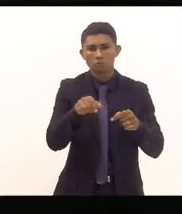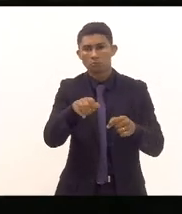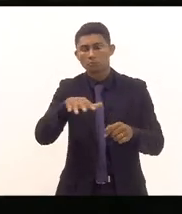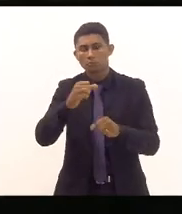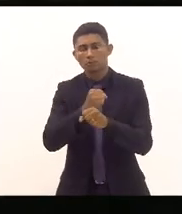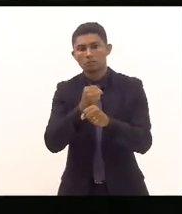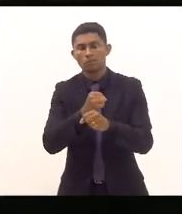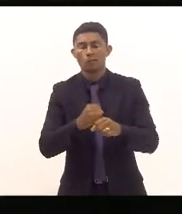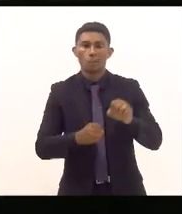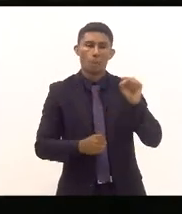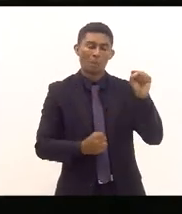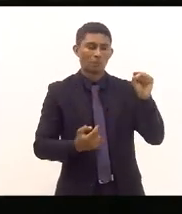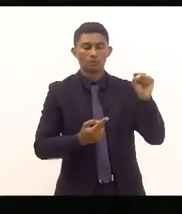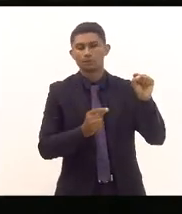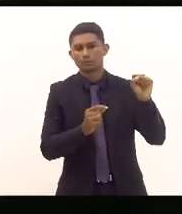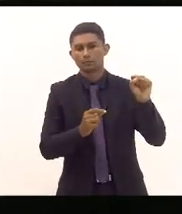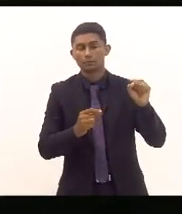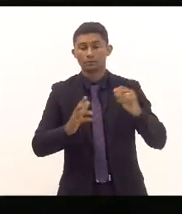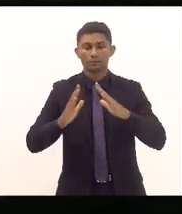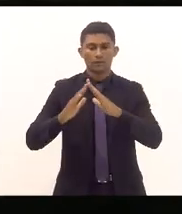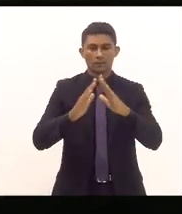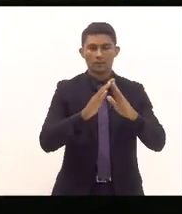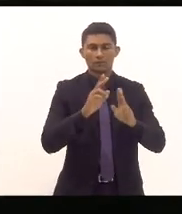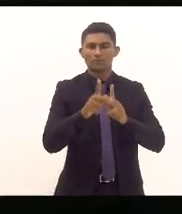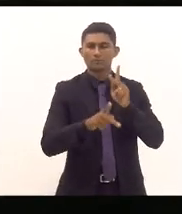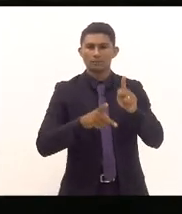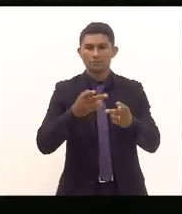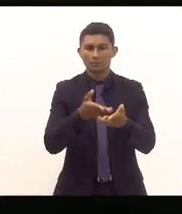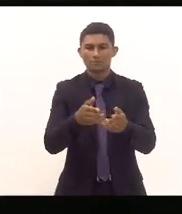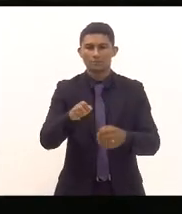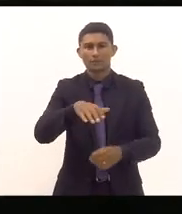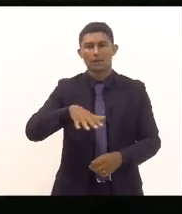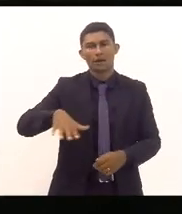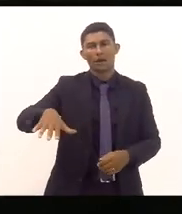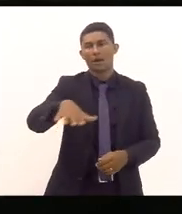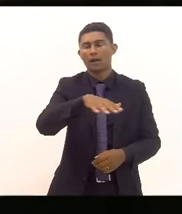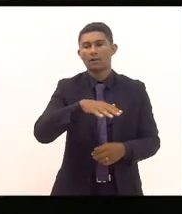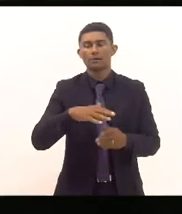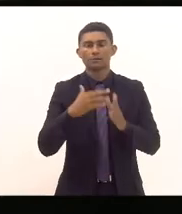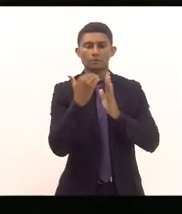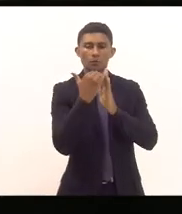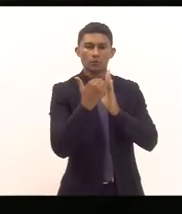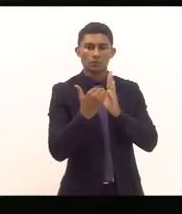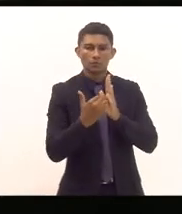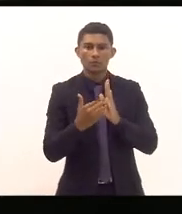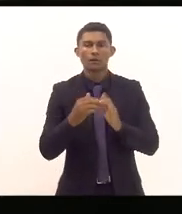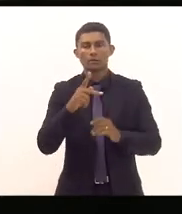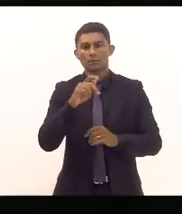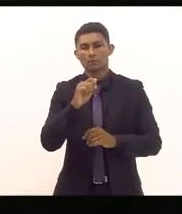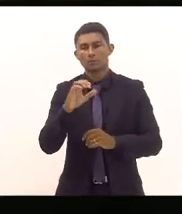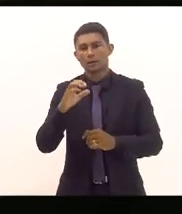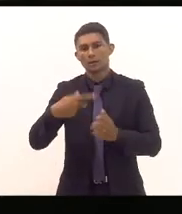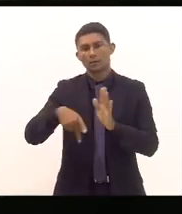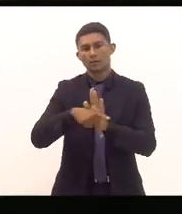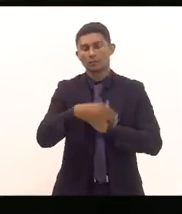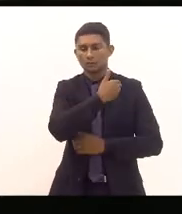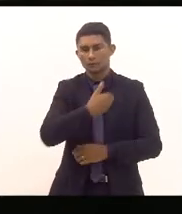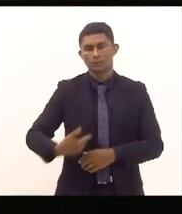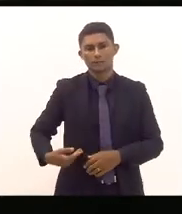oitava habitações populares em áreas abrangidas pelo programa de aceleração do crescimento do PAC do governo federal